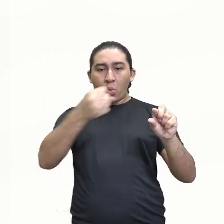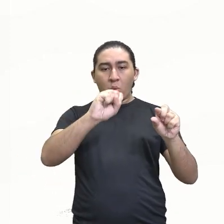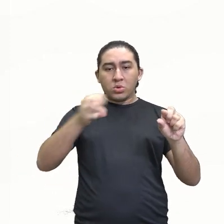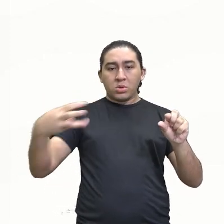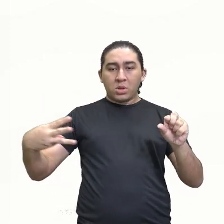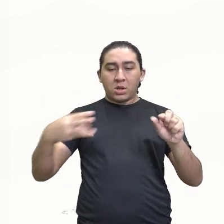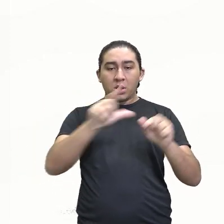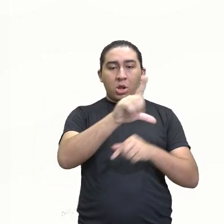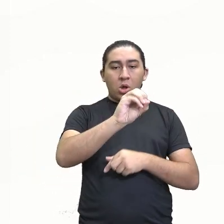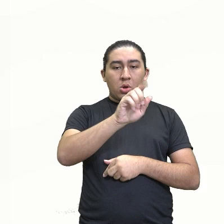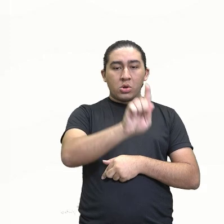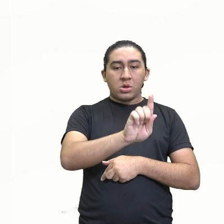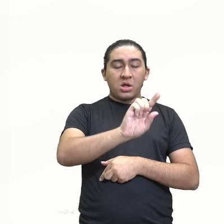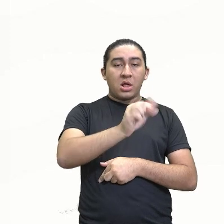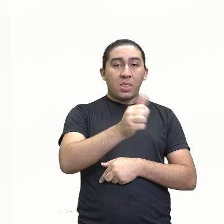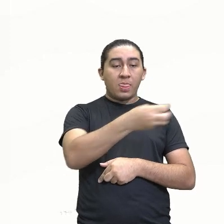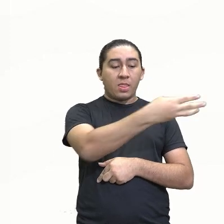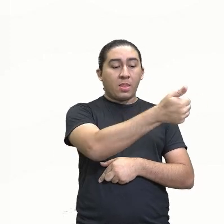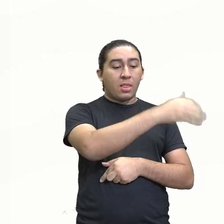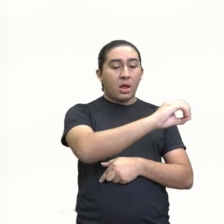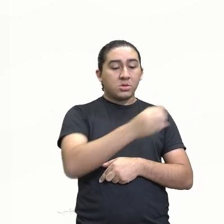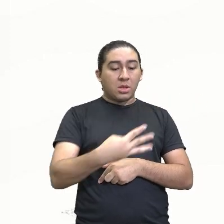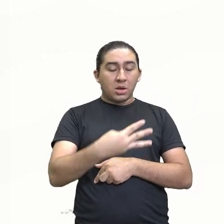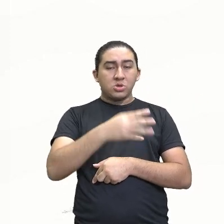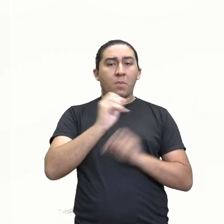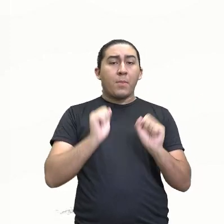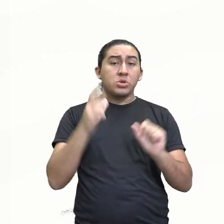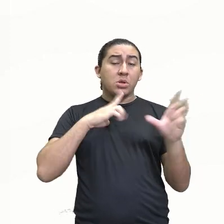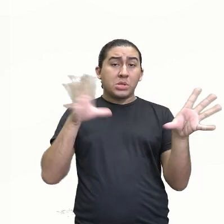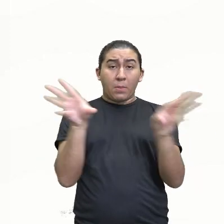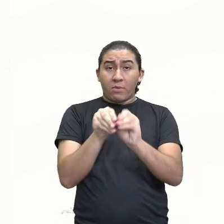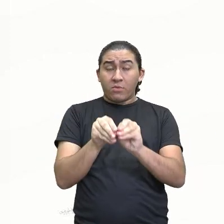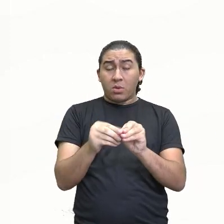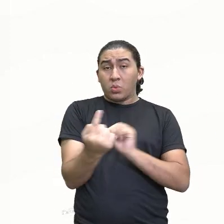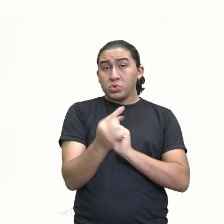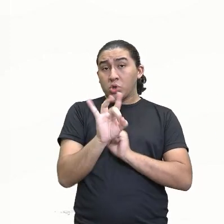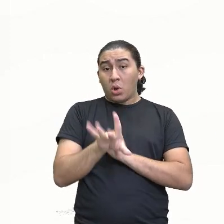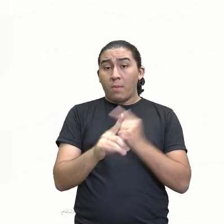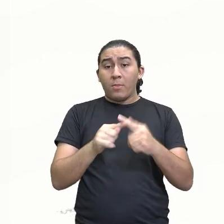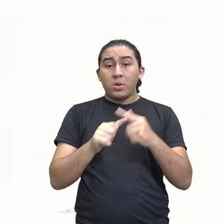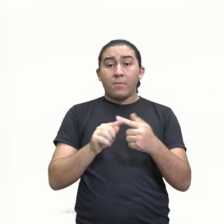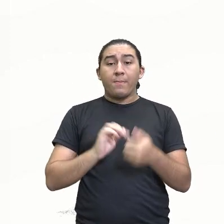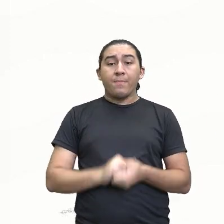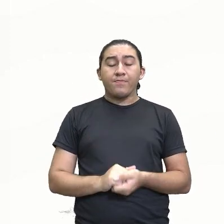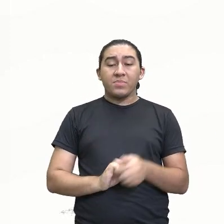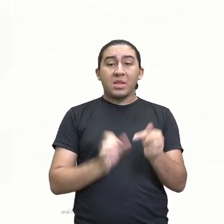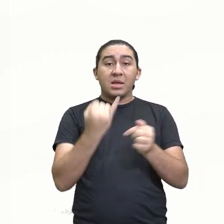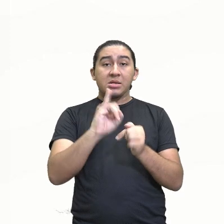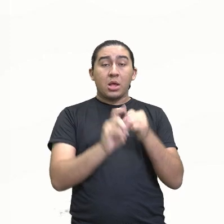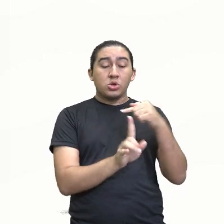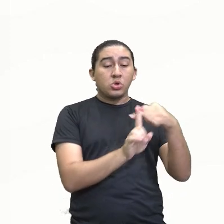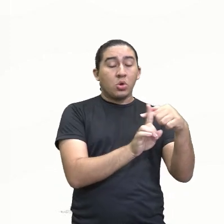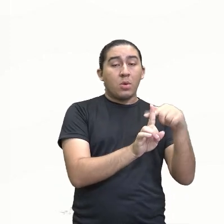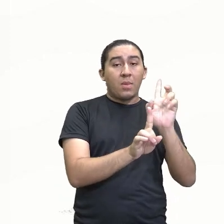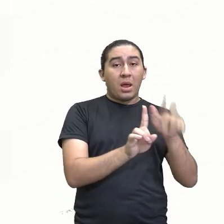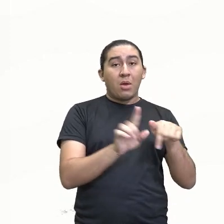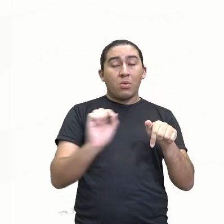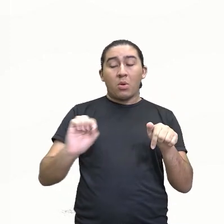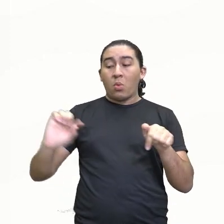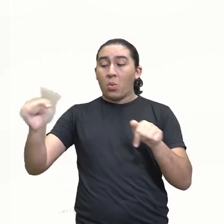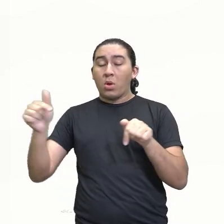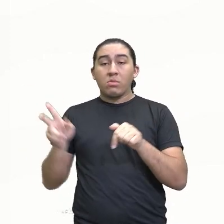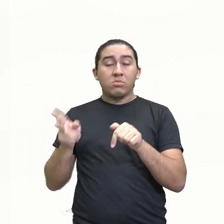3. Eu posso transformar isso em um logaritmo só, porque o log da soma é o log do